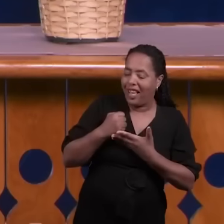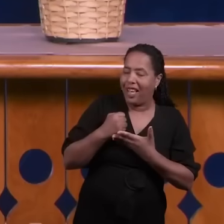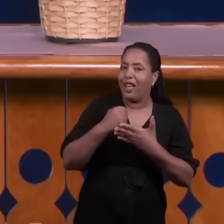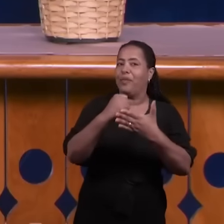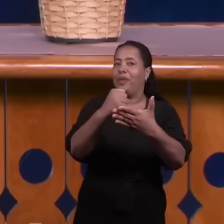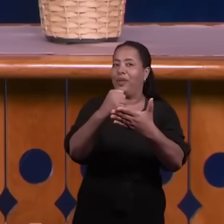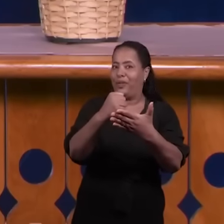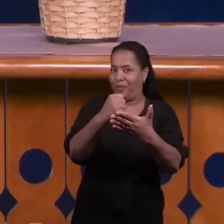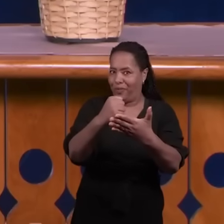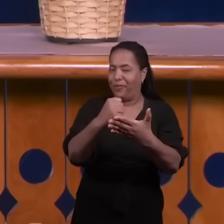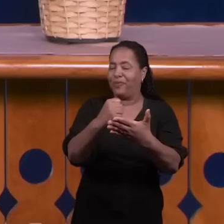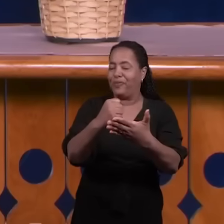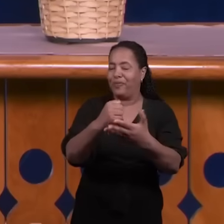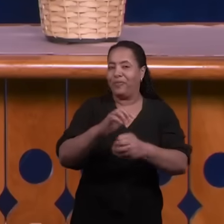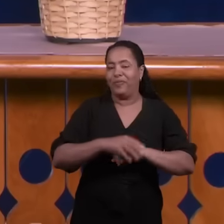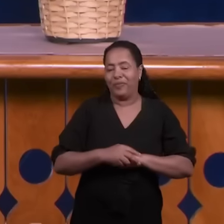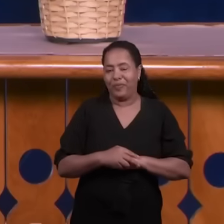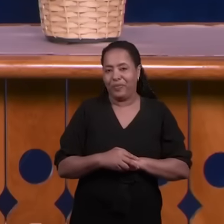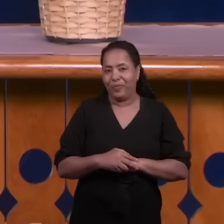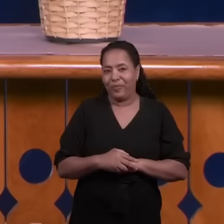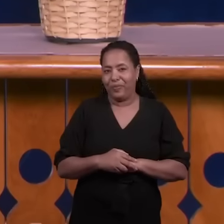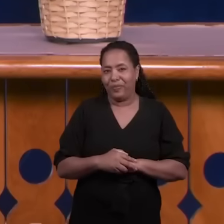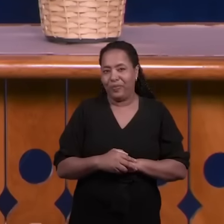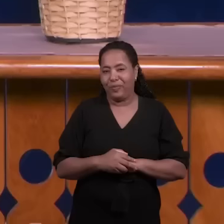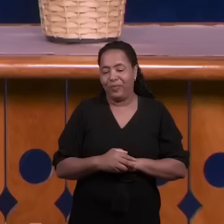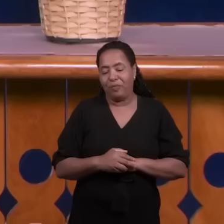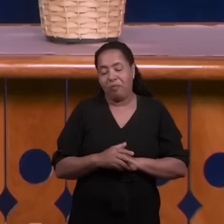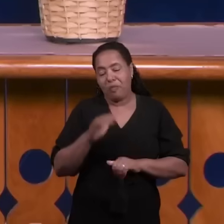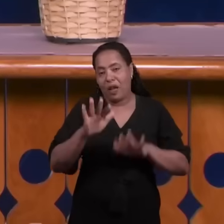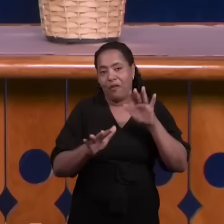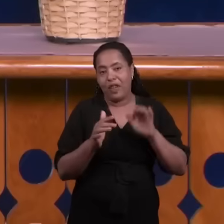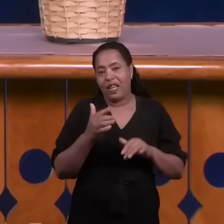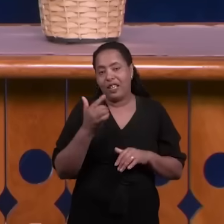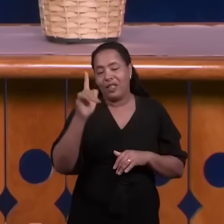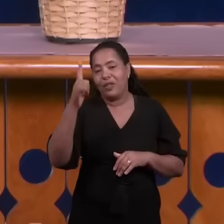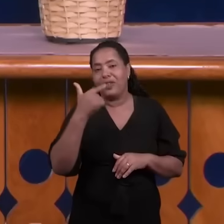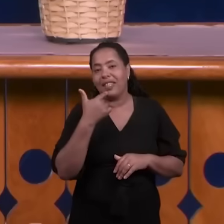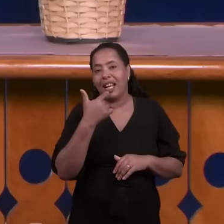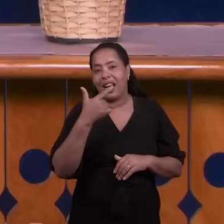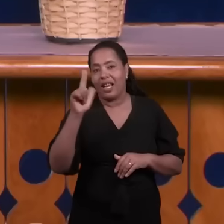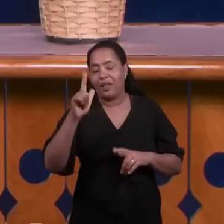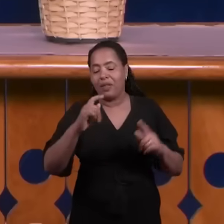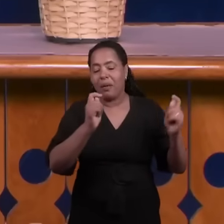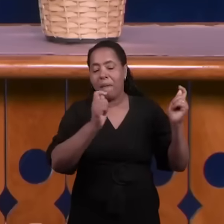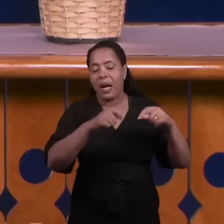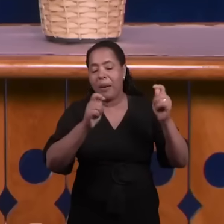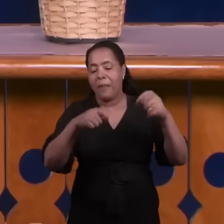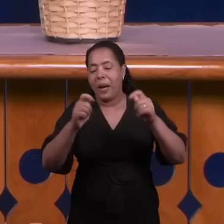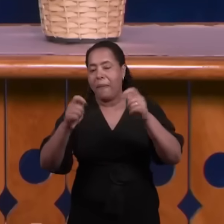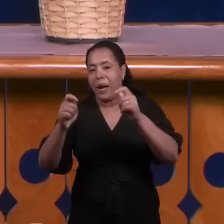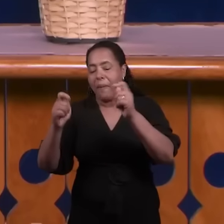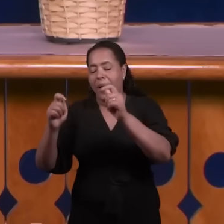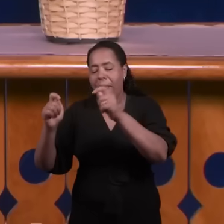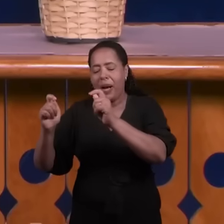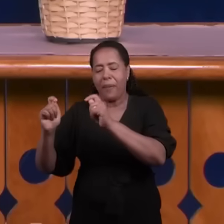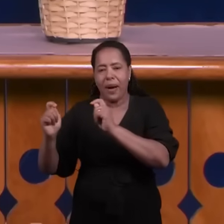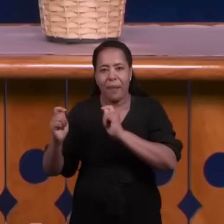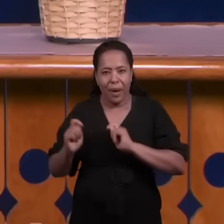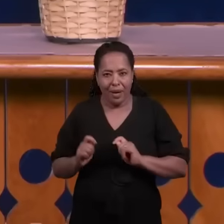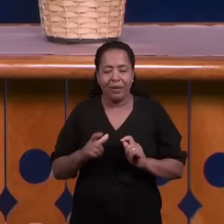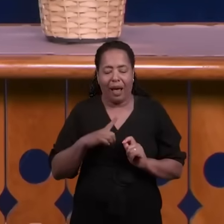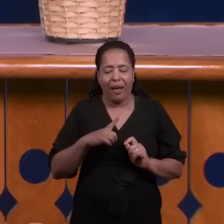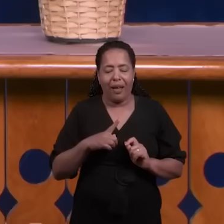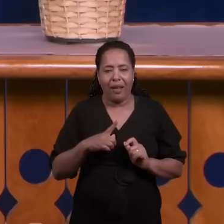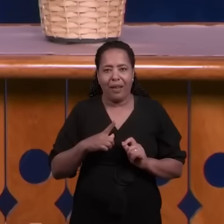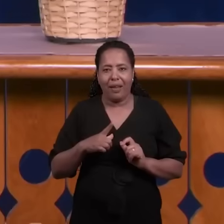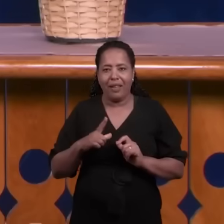que você receba essa assistência, talvez numa outra língua, né? As possibilidades